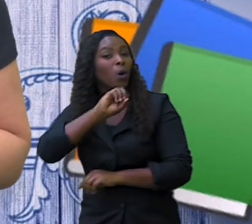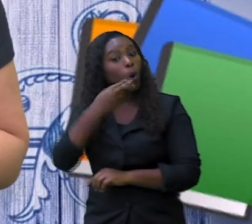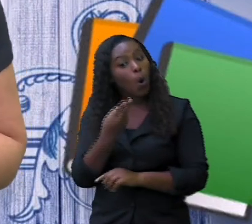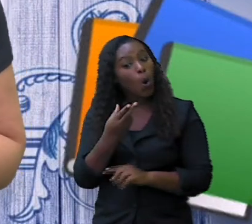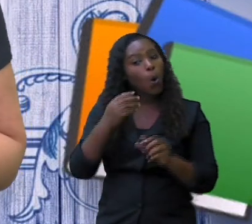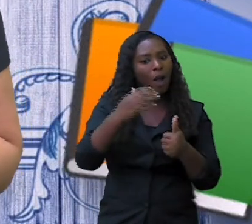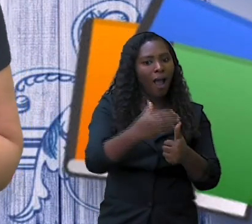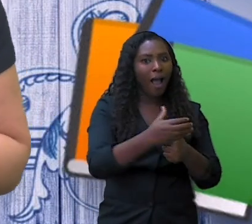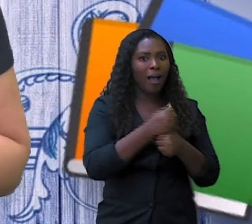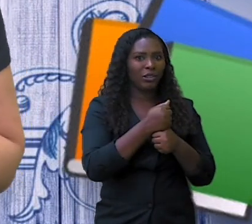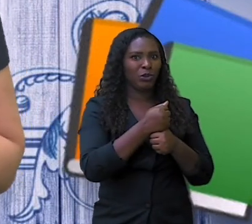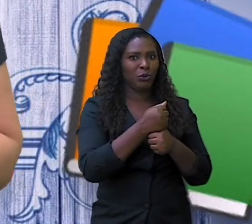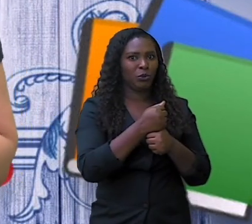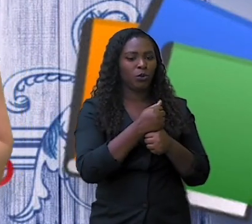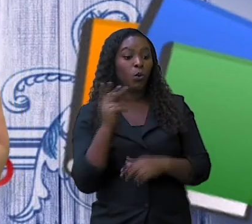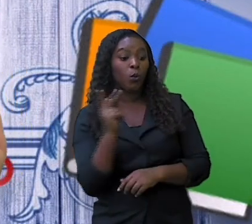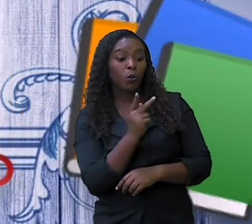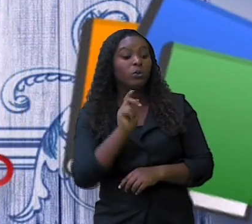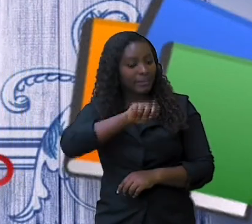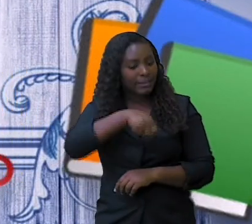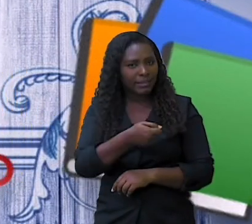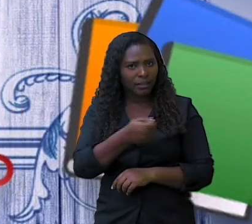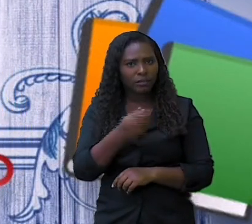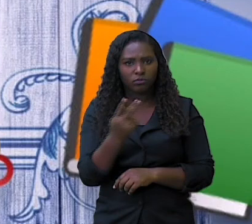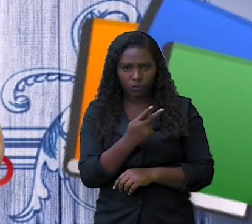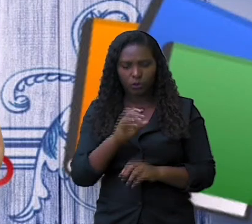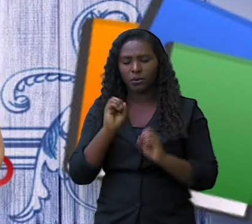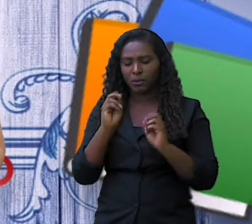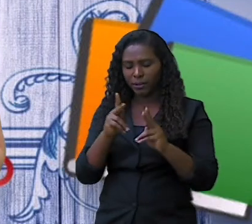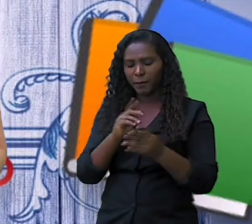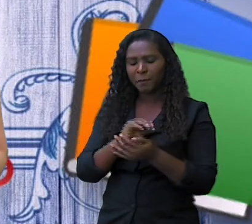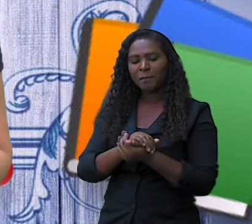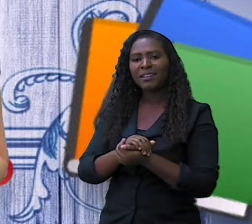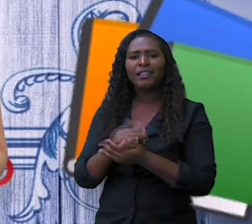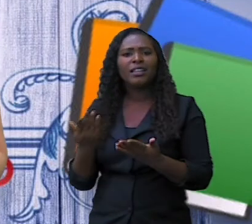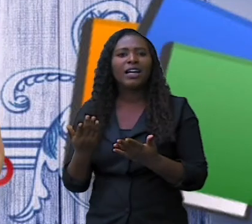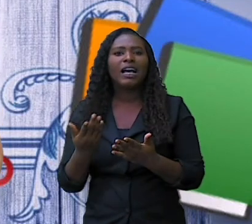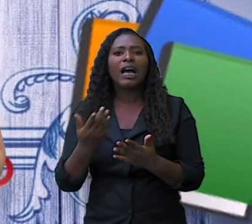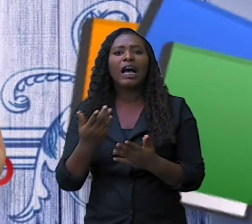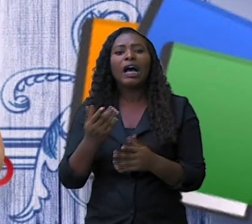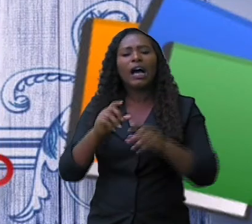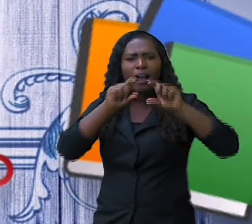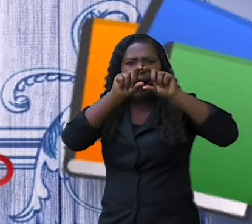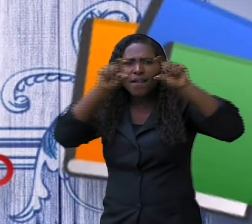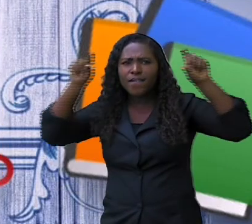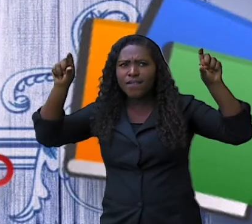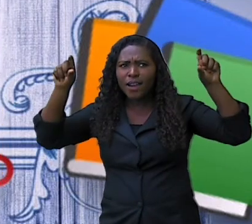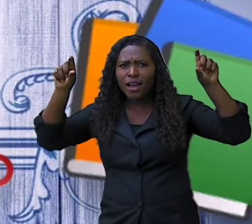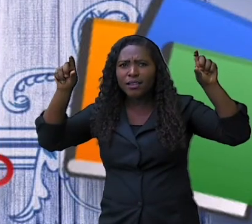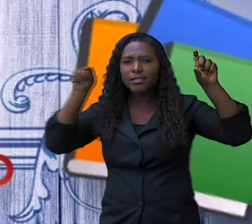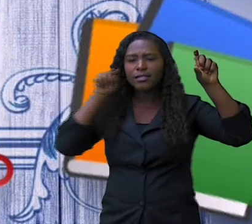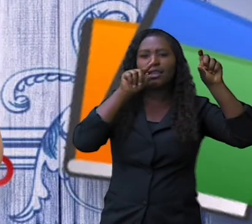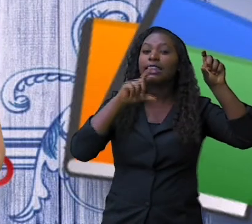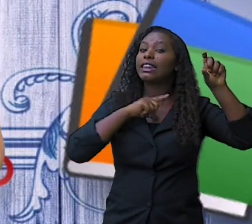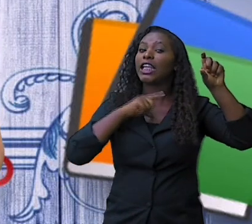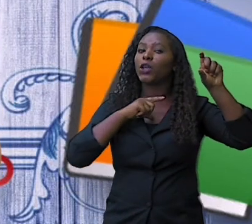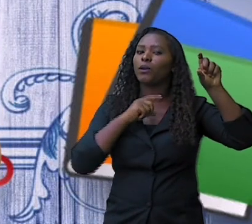sobre adjunto adnominal. Primeiro, que a oração ela é composta por termos que são chamados de